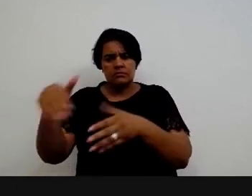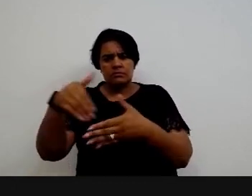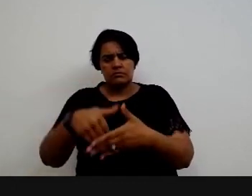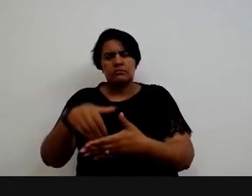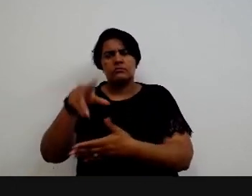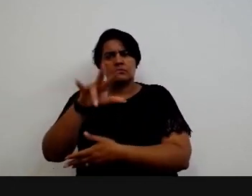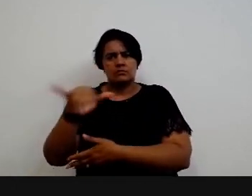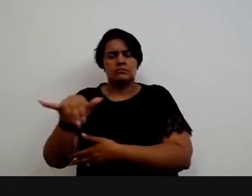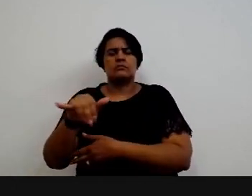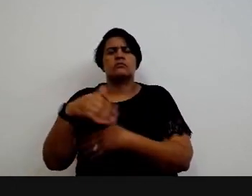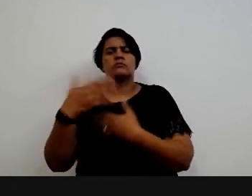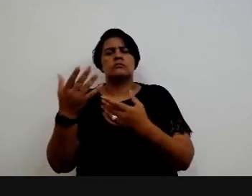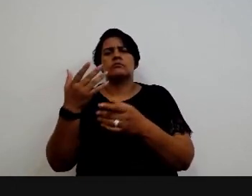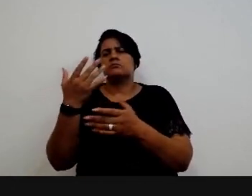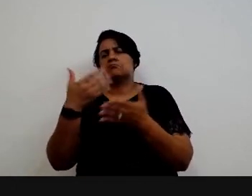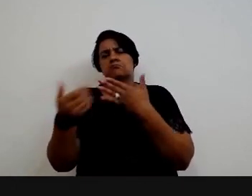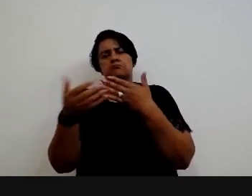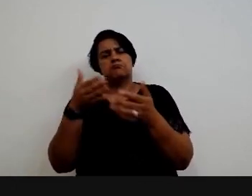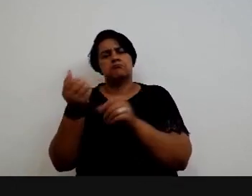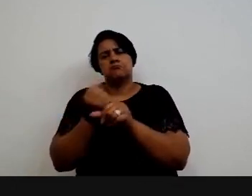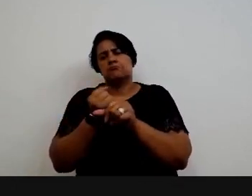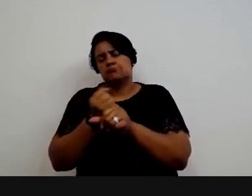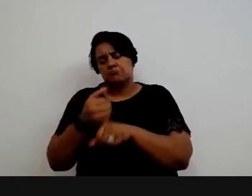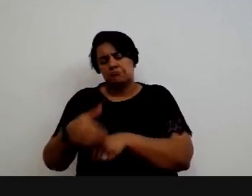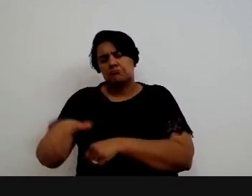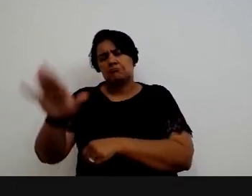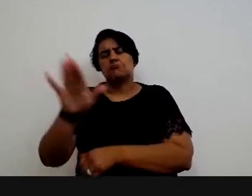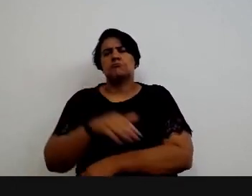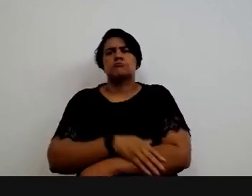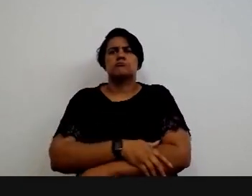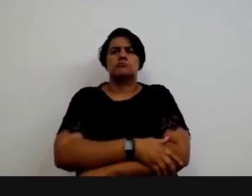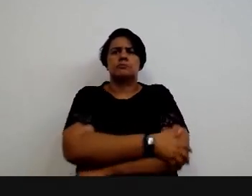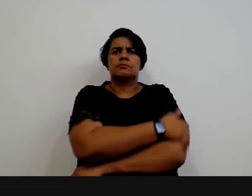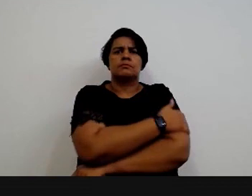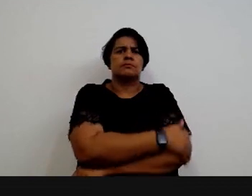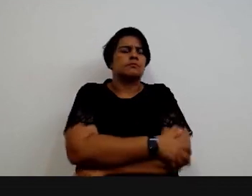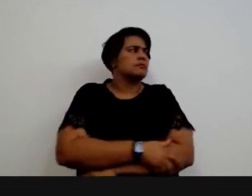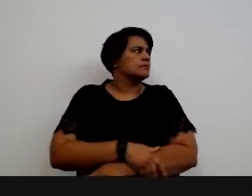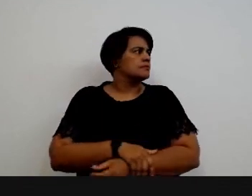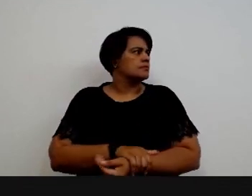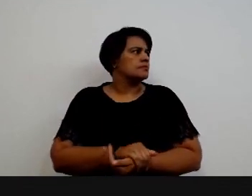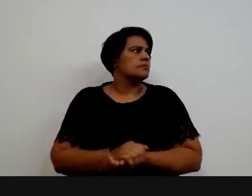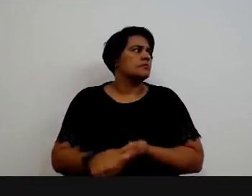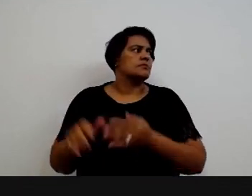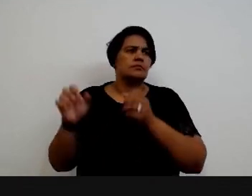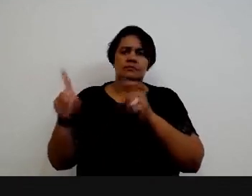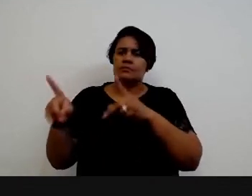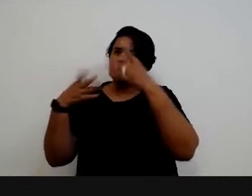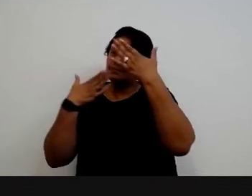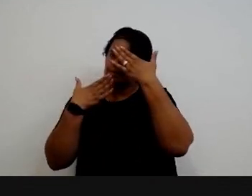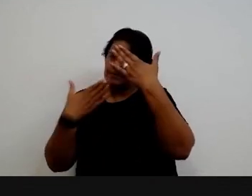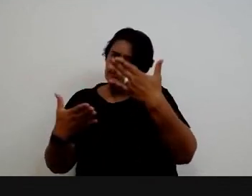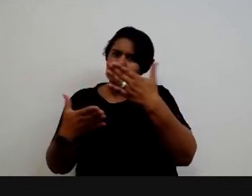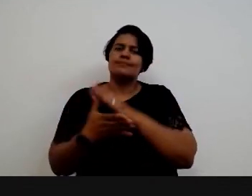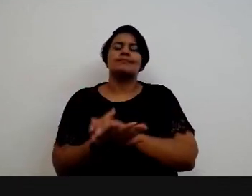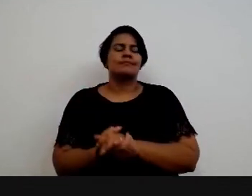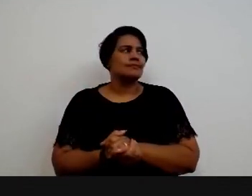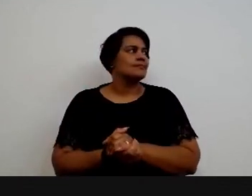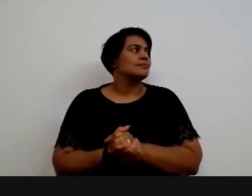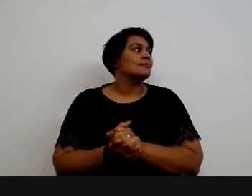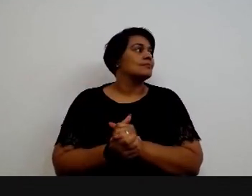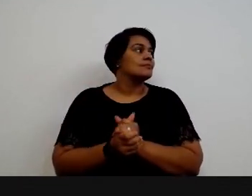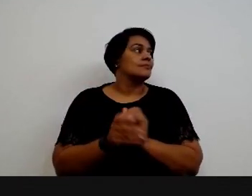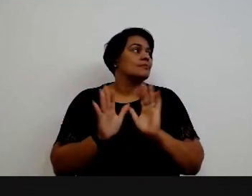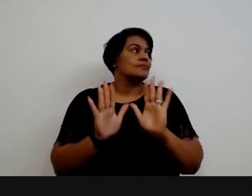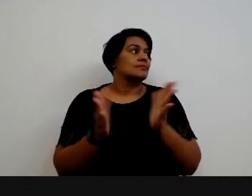nos 4, 5, 20, 30 anos que nós vamos viver daqui para frente. Obrigada, Marcos, muito obrigada. Nós